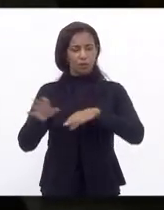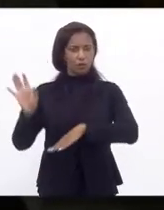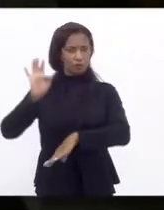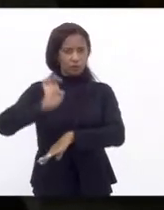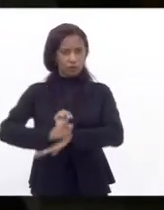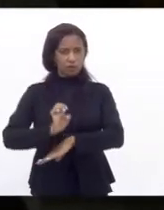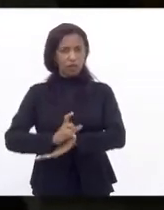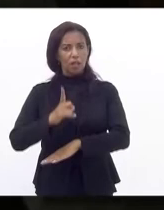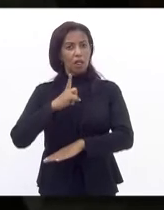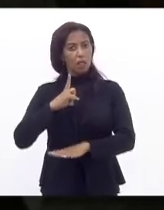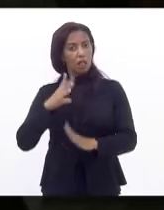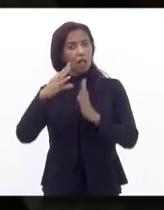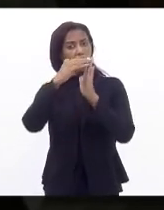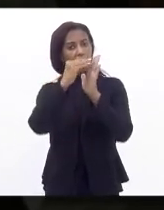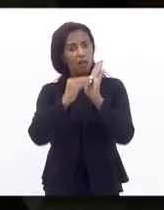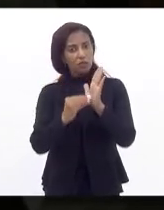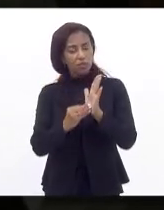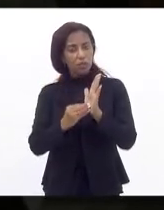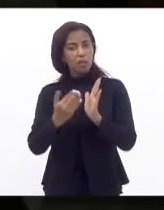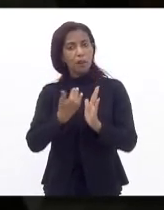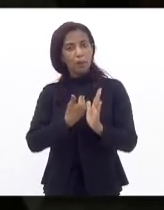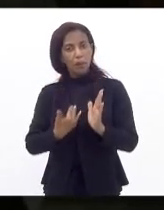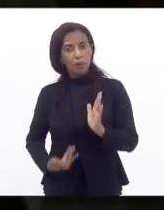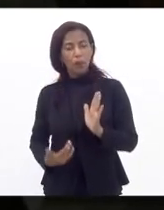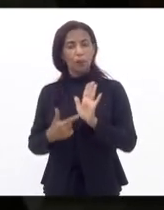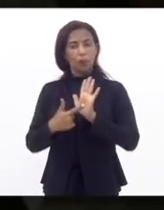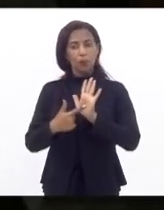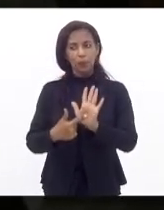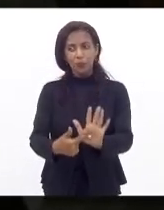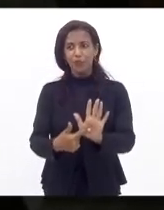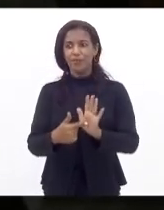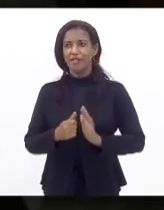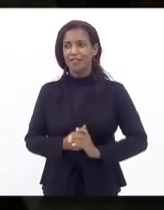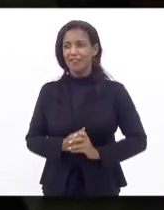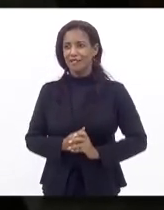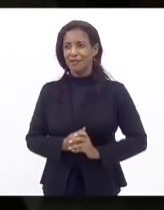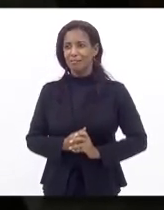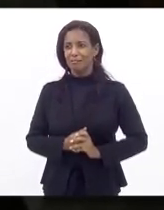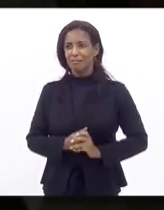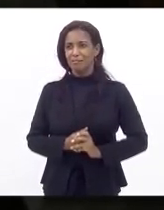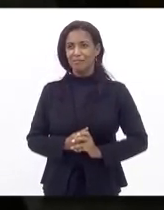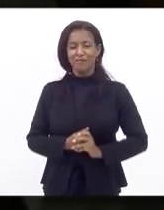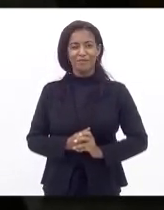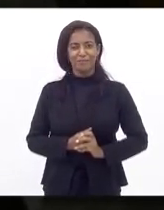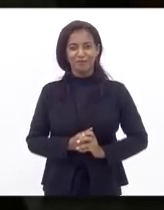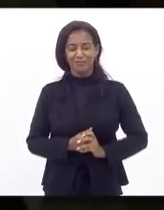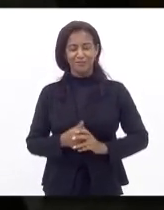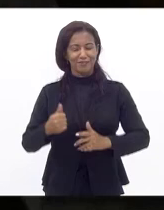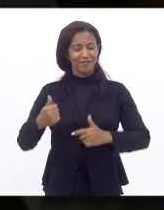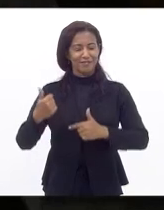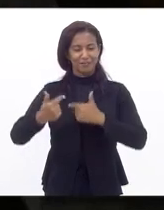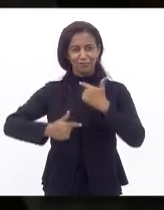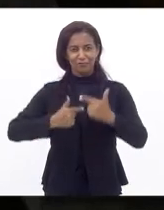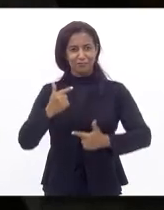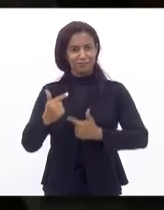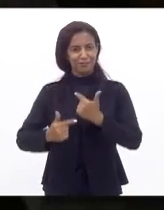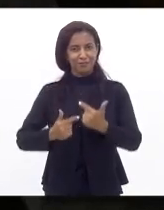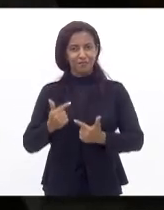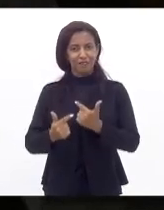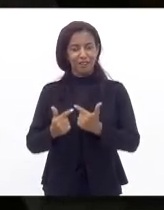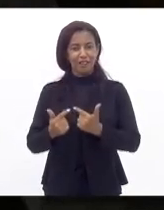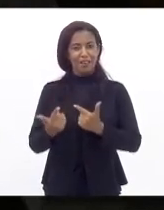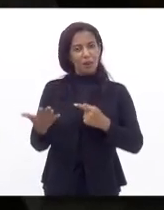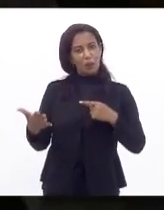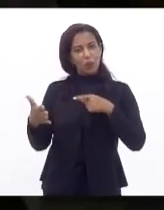haja agendas públicas, haja políticas públicas que remem contra a maré e